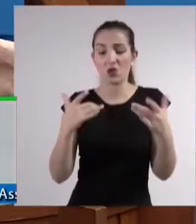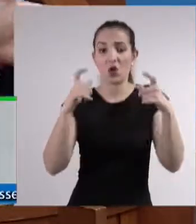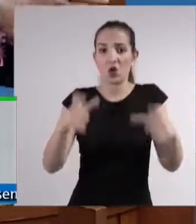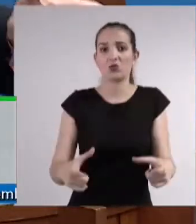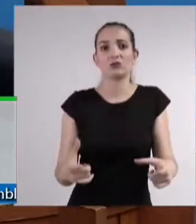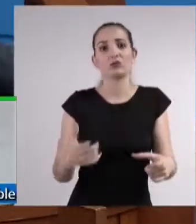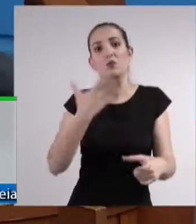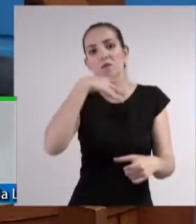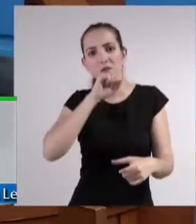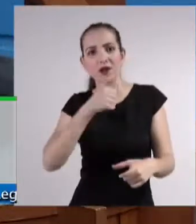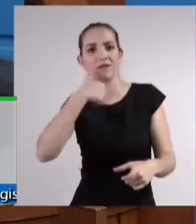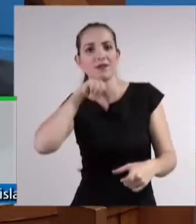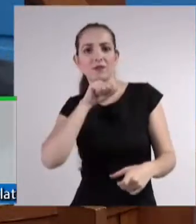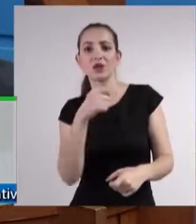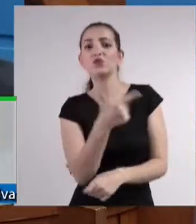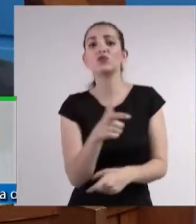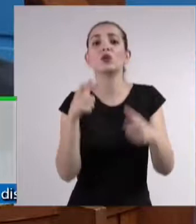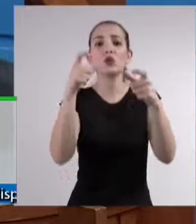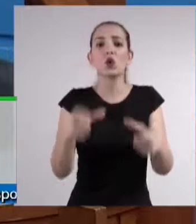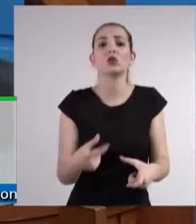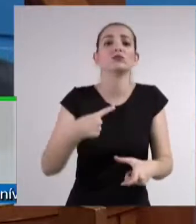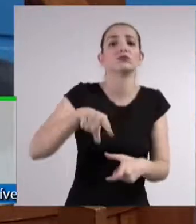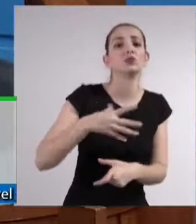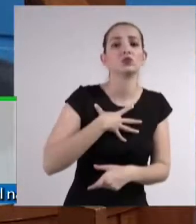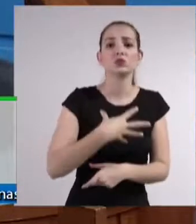filhos quando eles estão doentes.